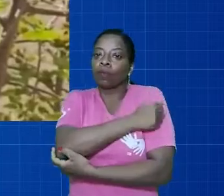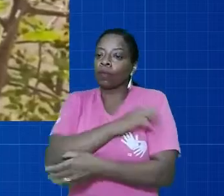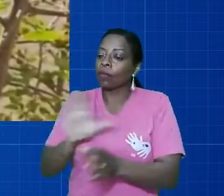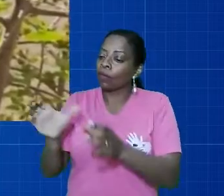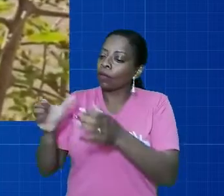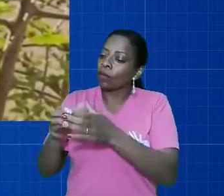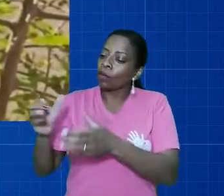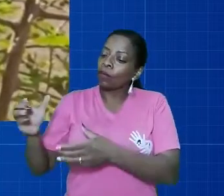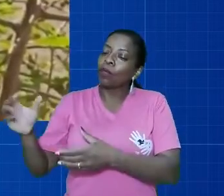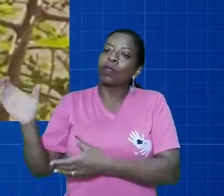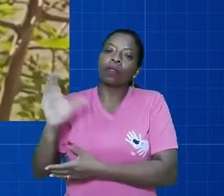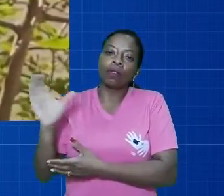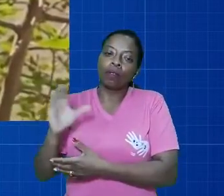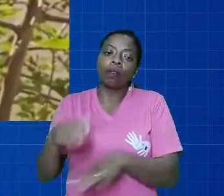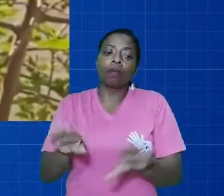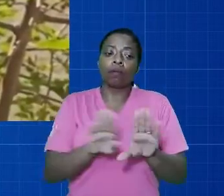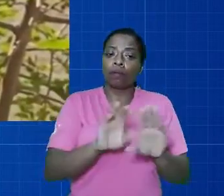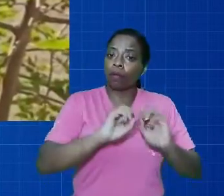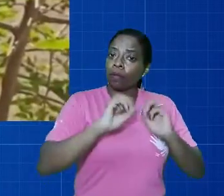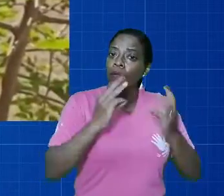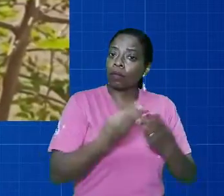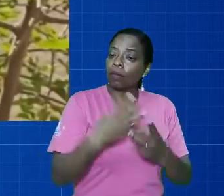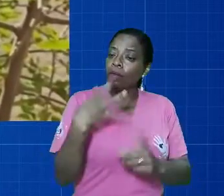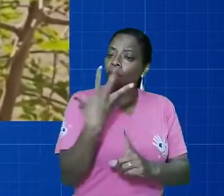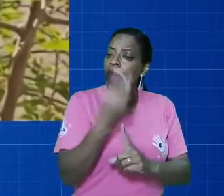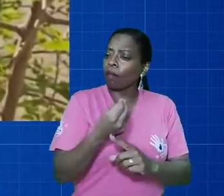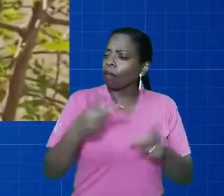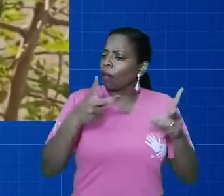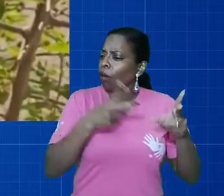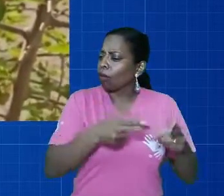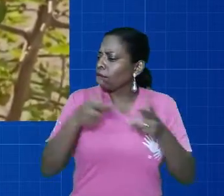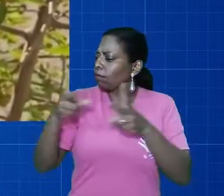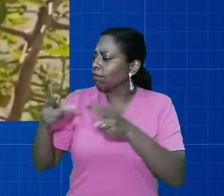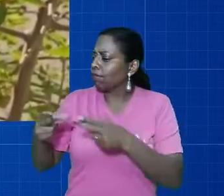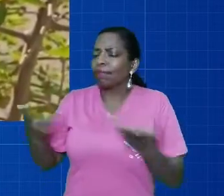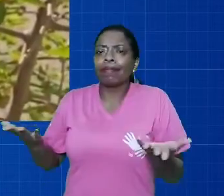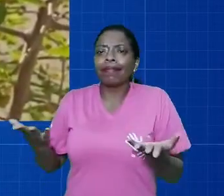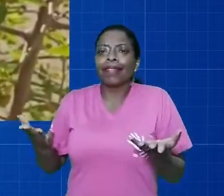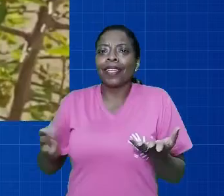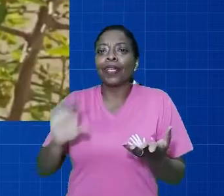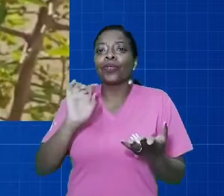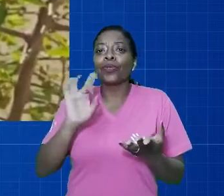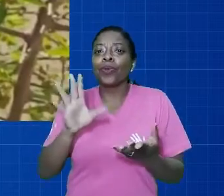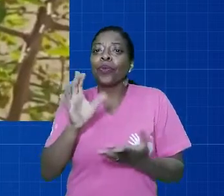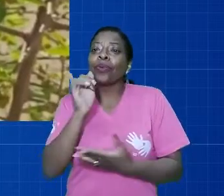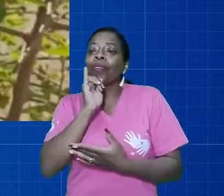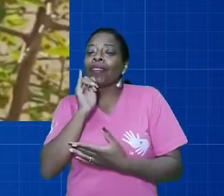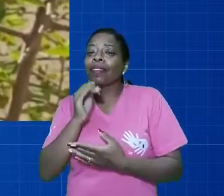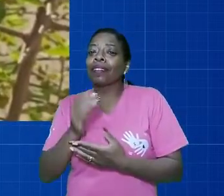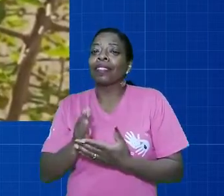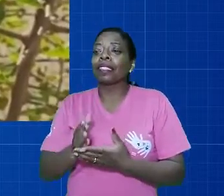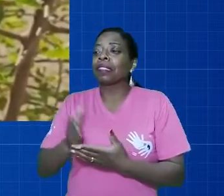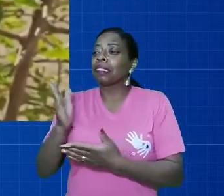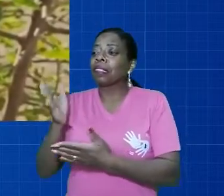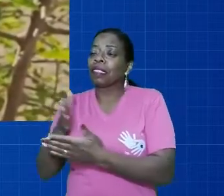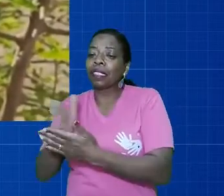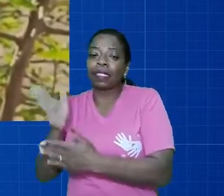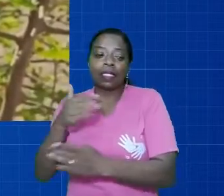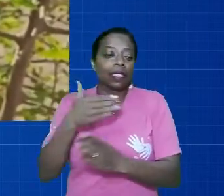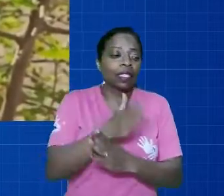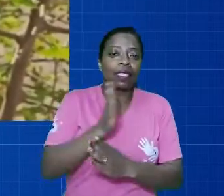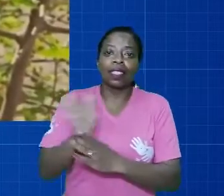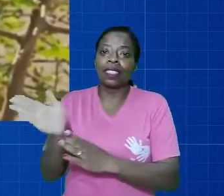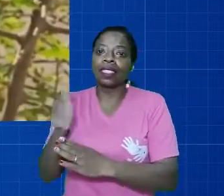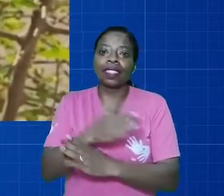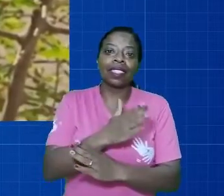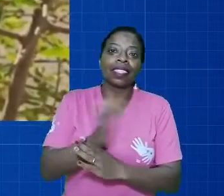quanto da Oficina de Arte, eram os mesmos. E eles iriam em dias alternados e era interessante porque eles